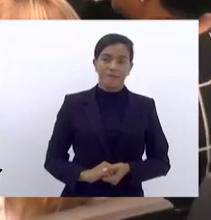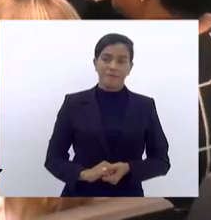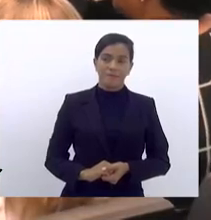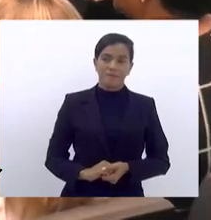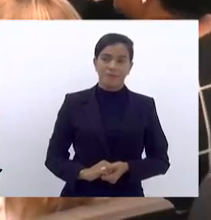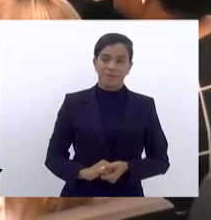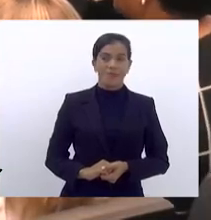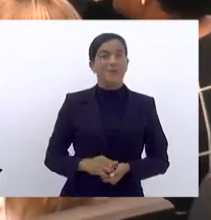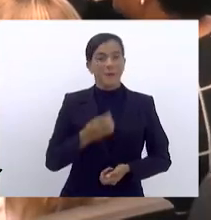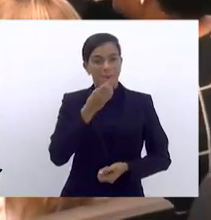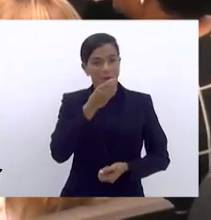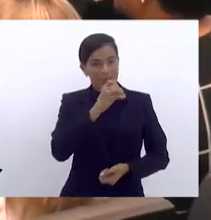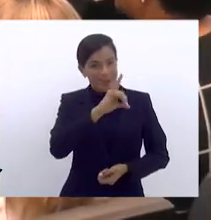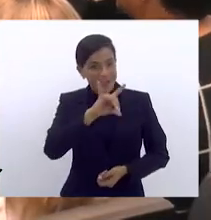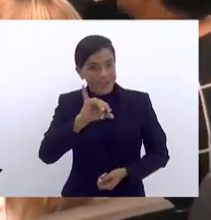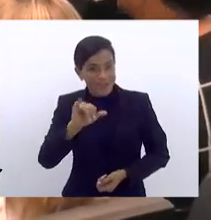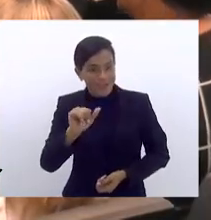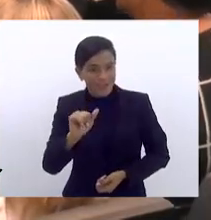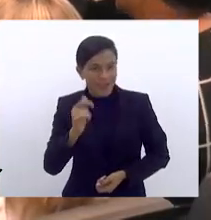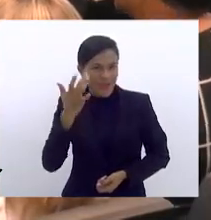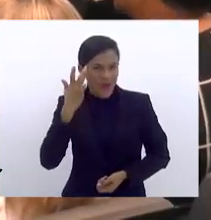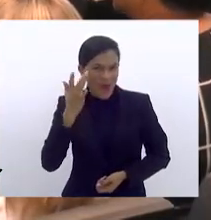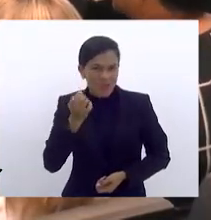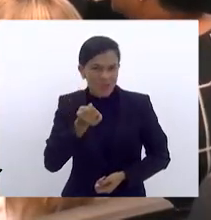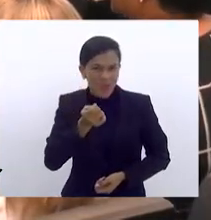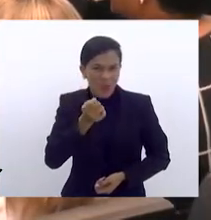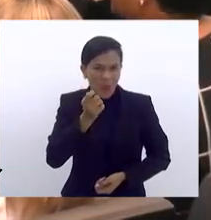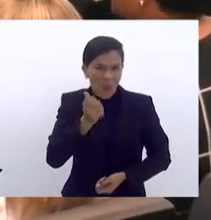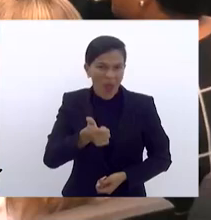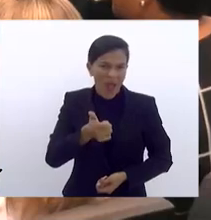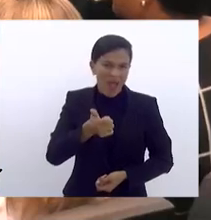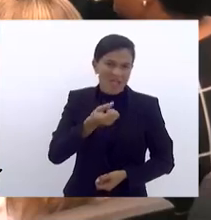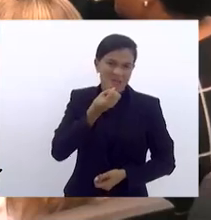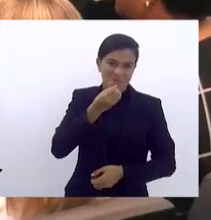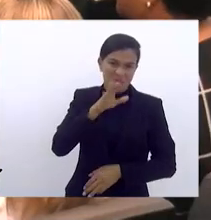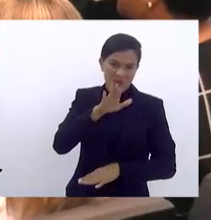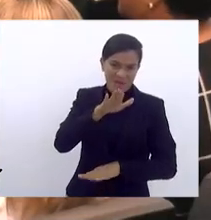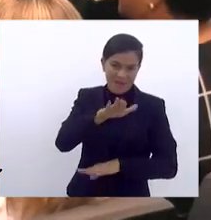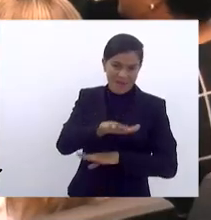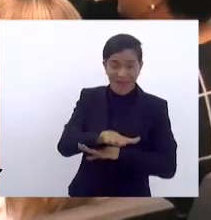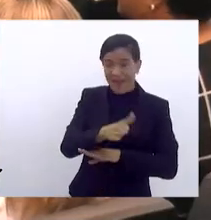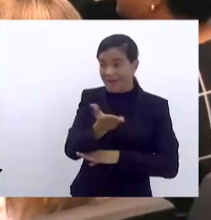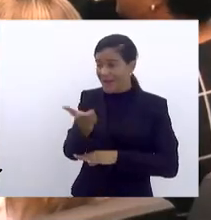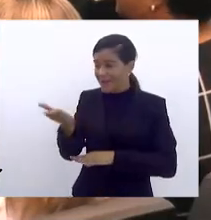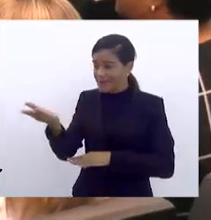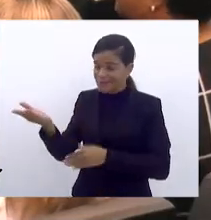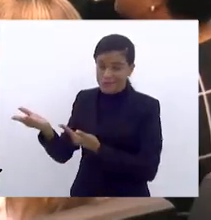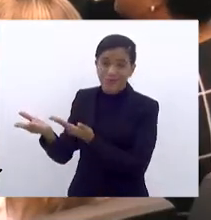bom dia eu acho que já quase boa tarde boa tarde a todos e todas